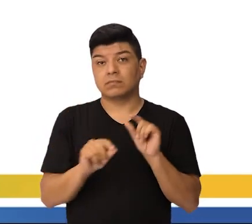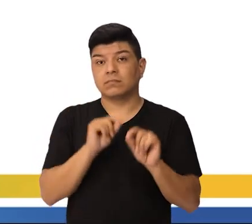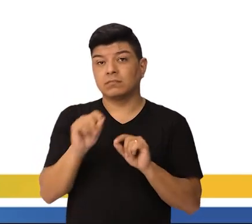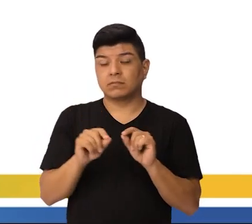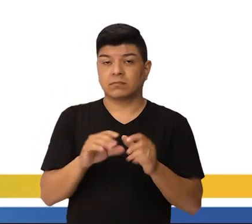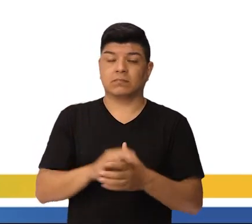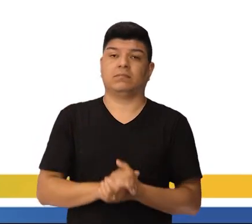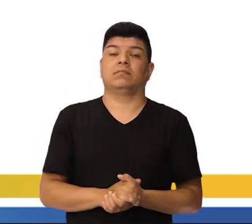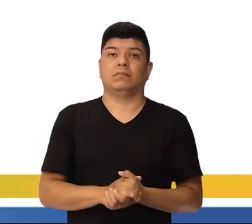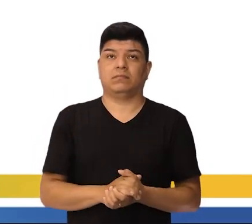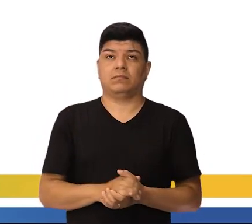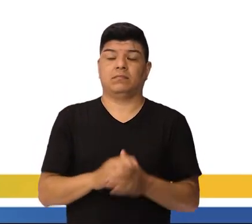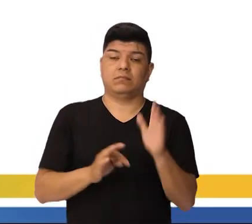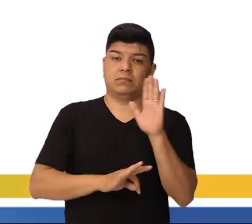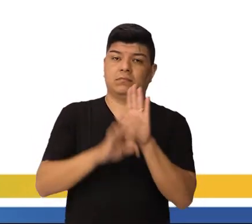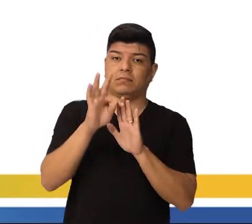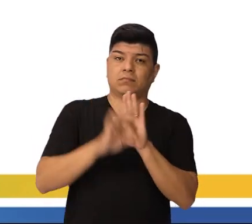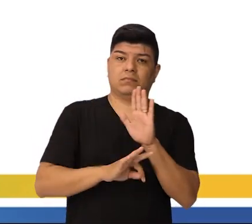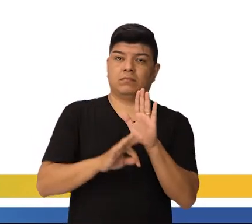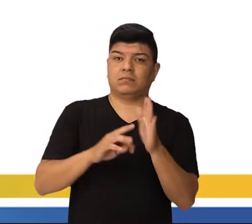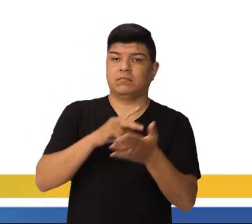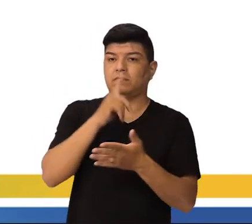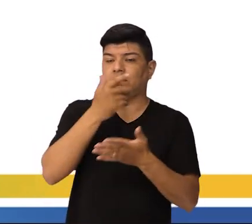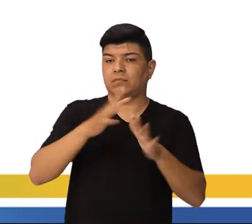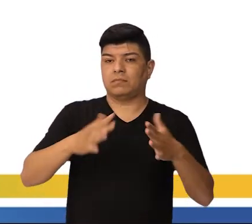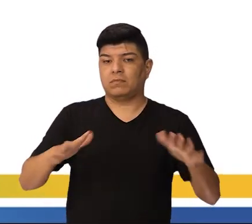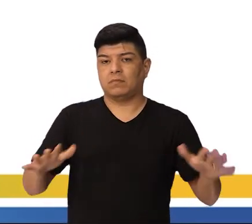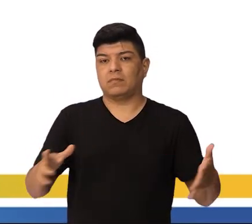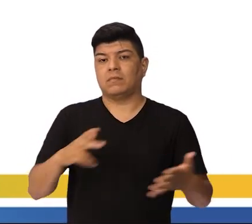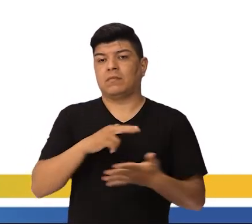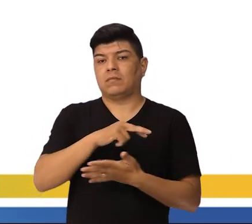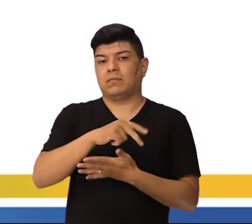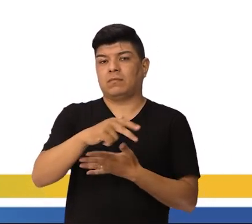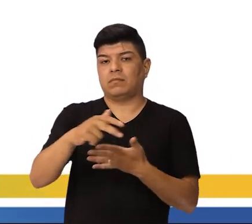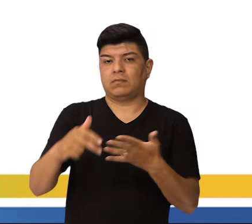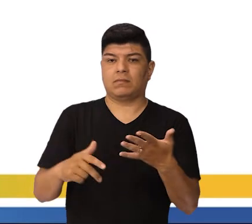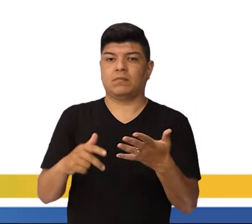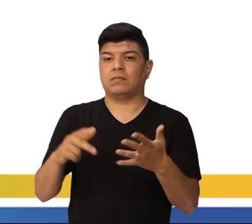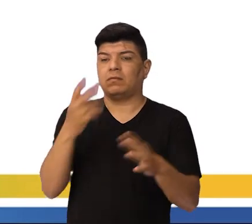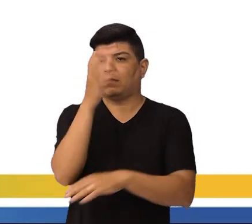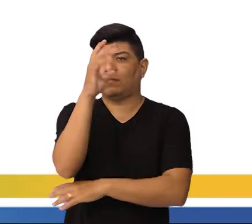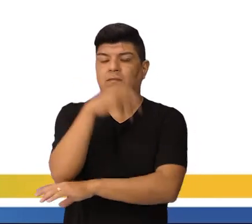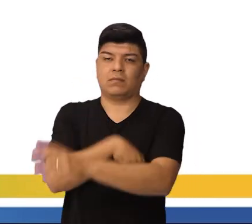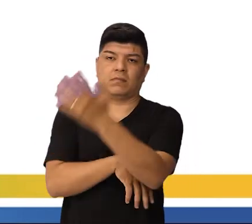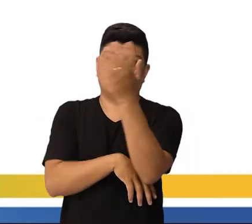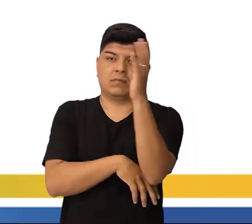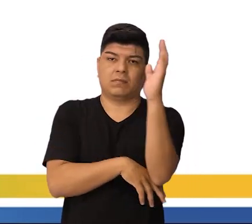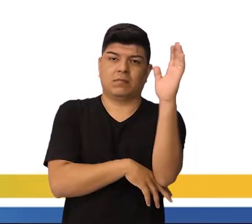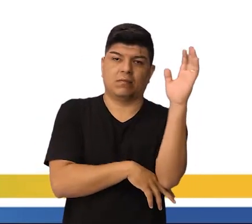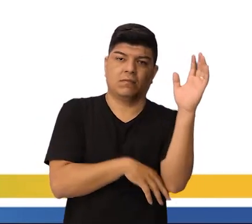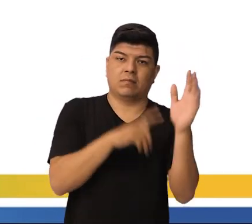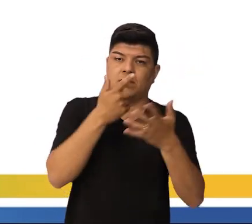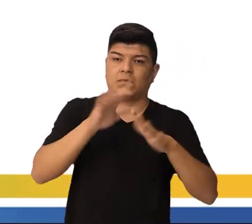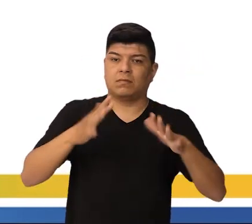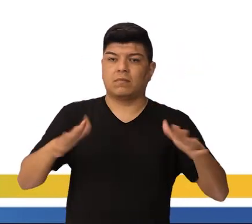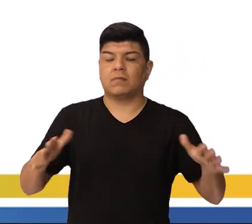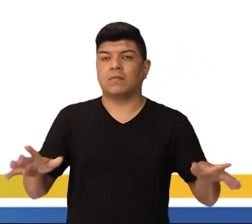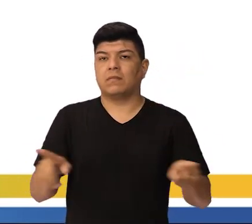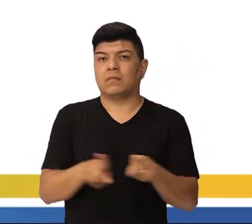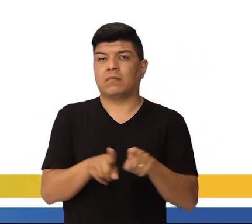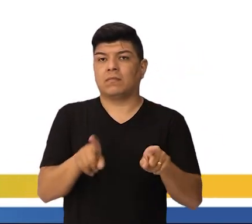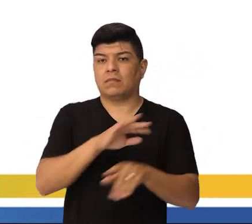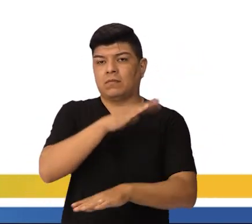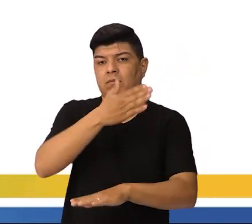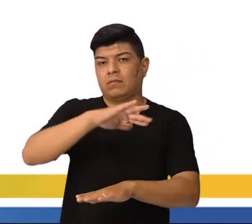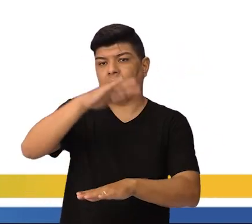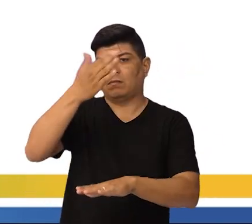são latitude, altitude, maritimidade, continentalidade, massa de ar, vegetação, corrente marítima e até o